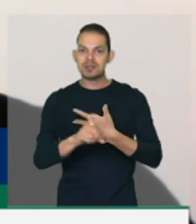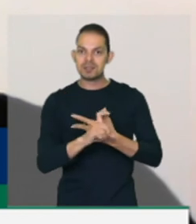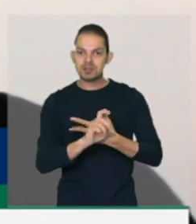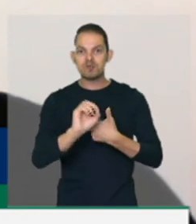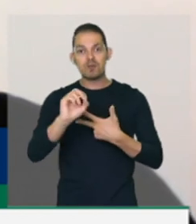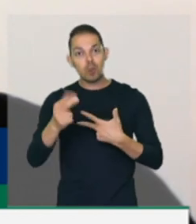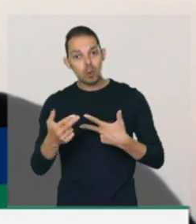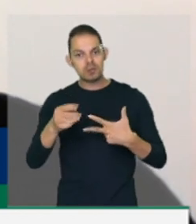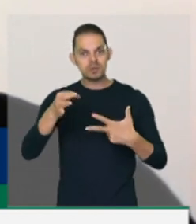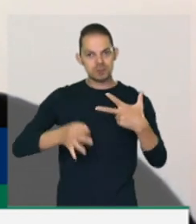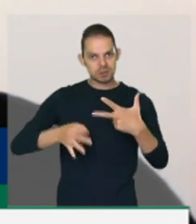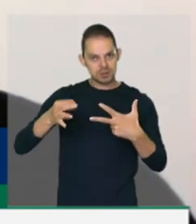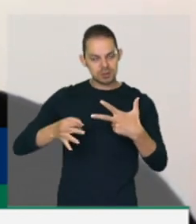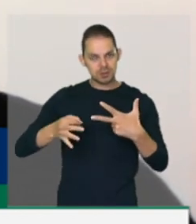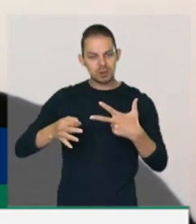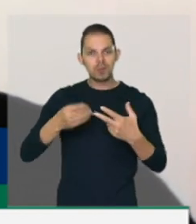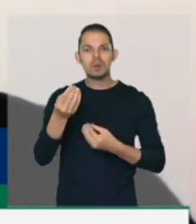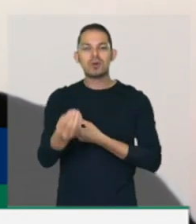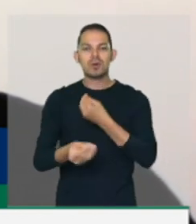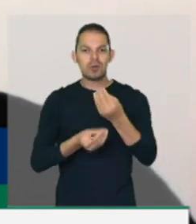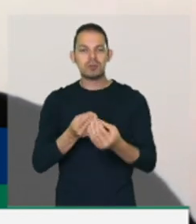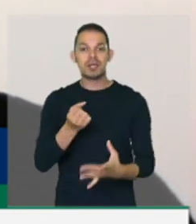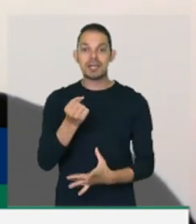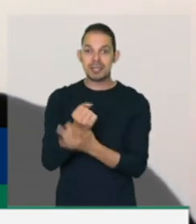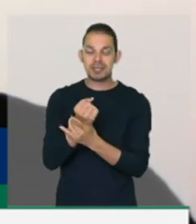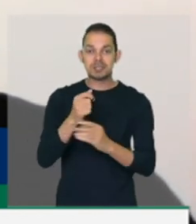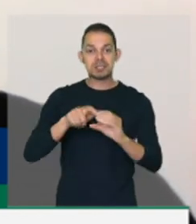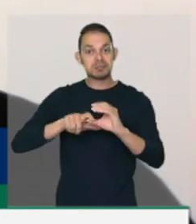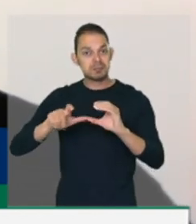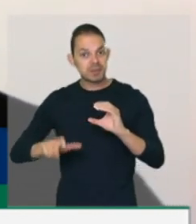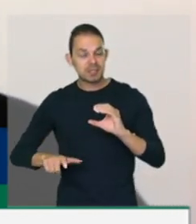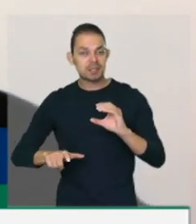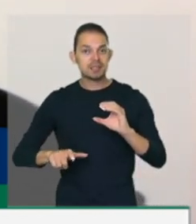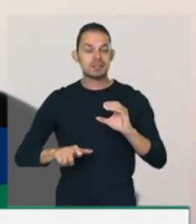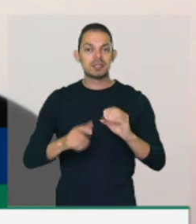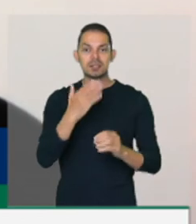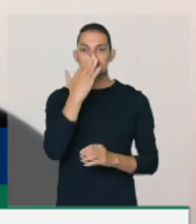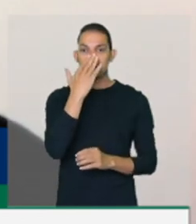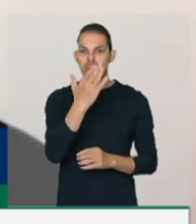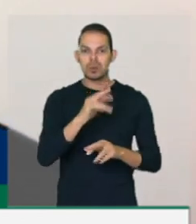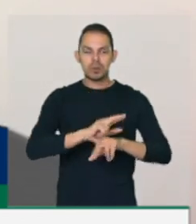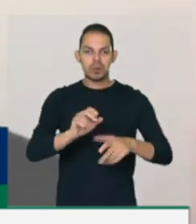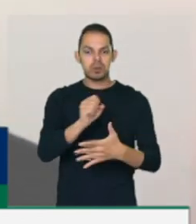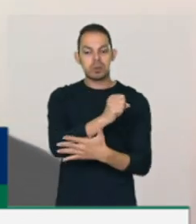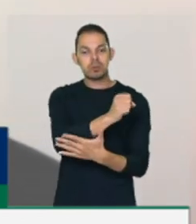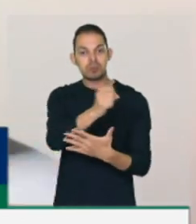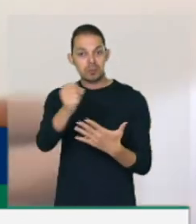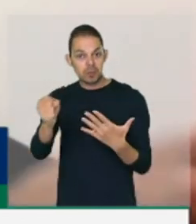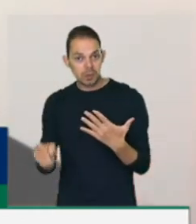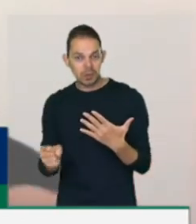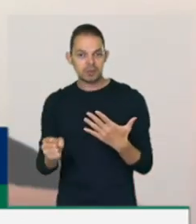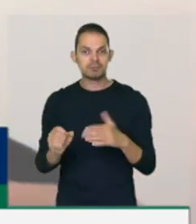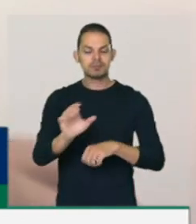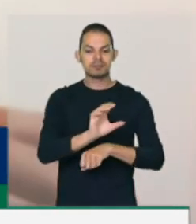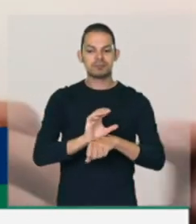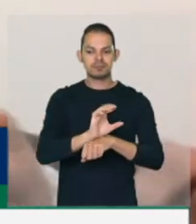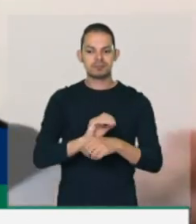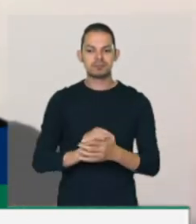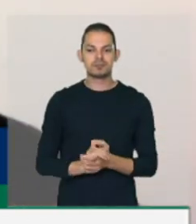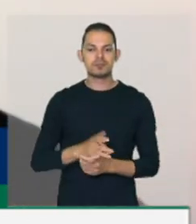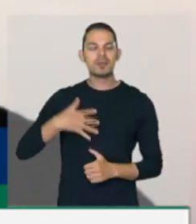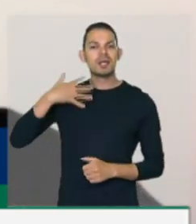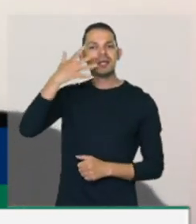Judiciário, consagrando-se como garantia de sua independência perante outros poderes constitucionais. Essas